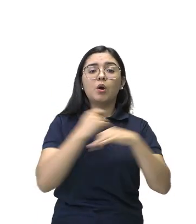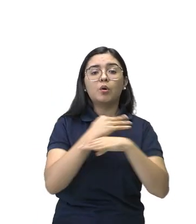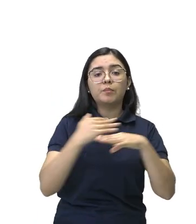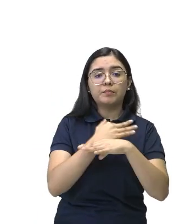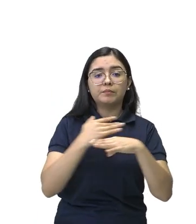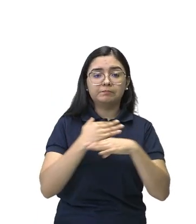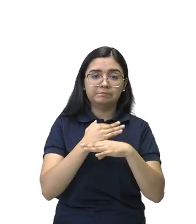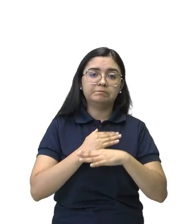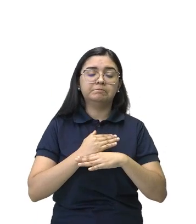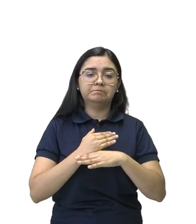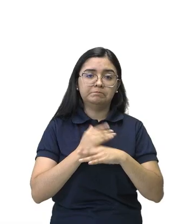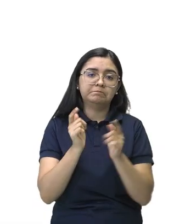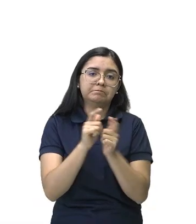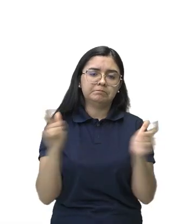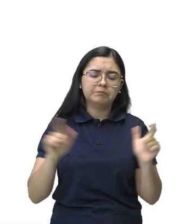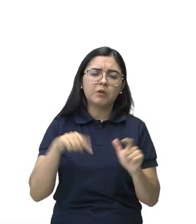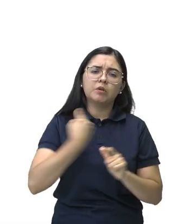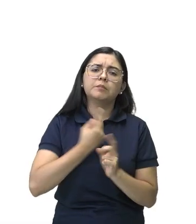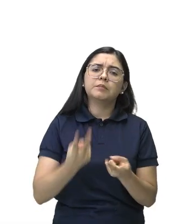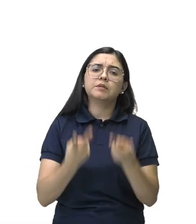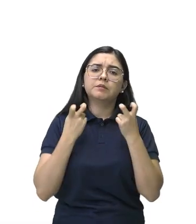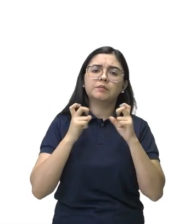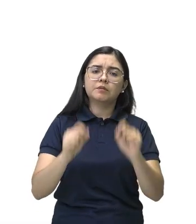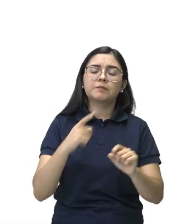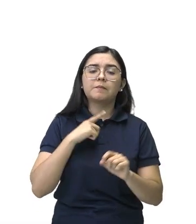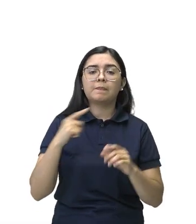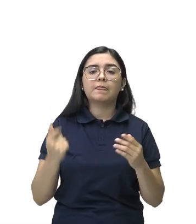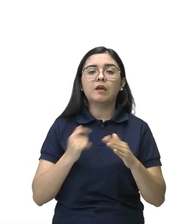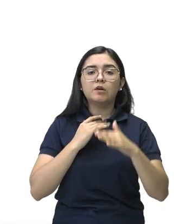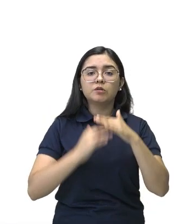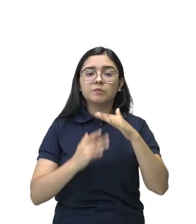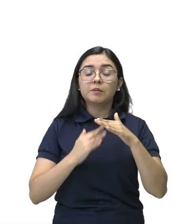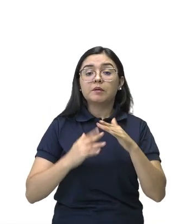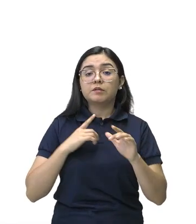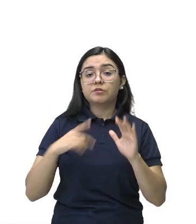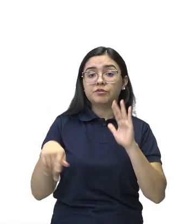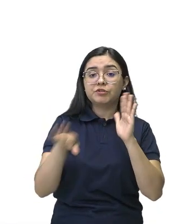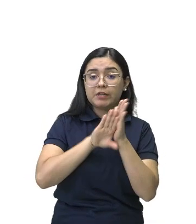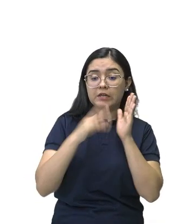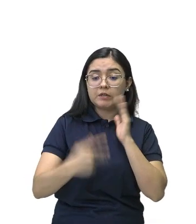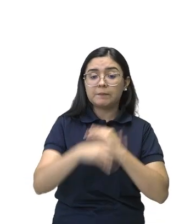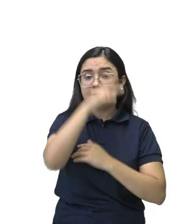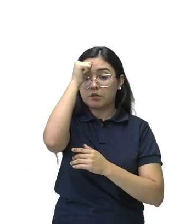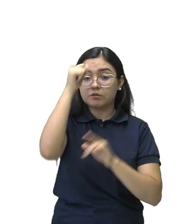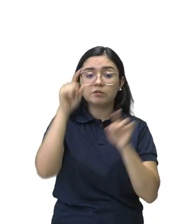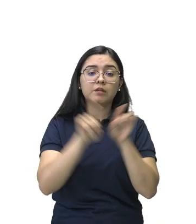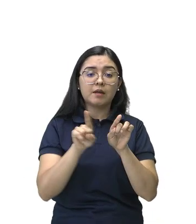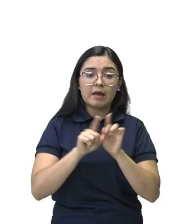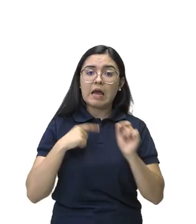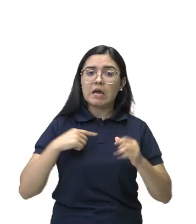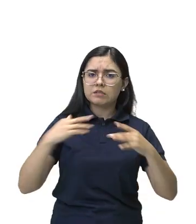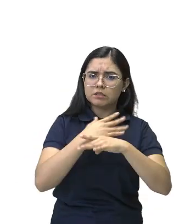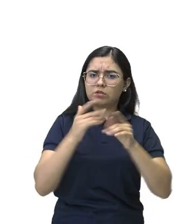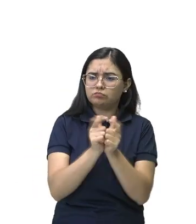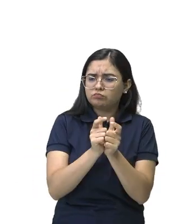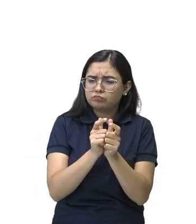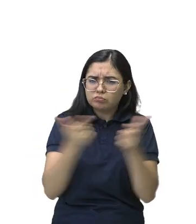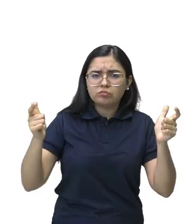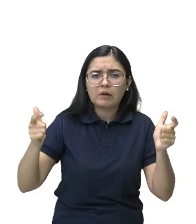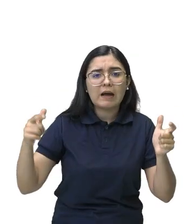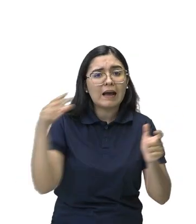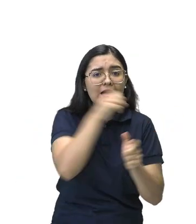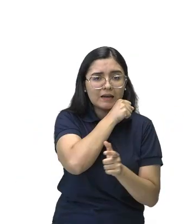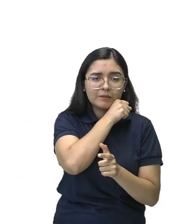urbanização estressada. Já vimos que os migrantes que chegaram aqui fizeram com que a cidade crescesse